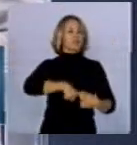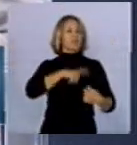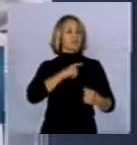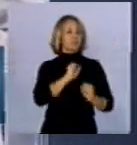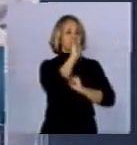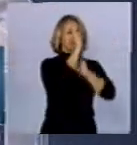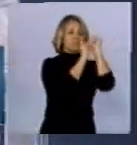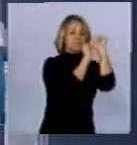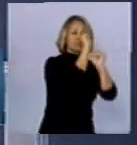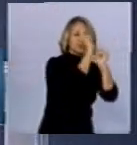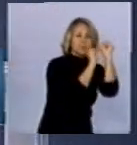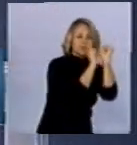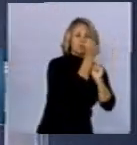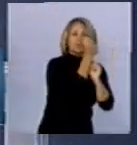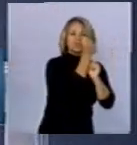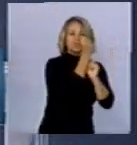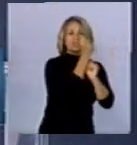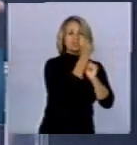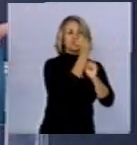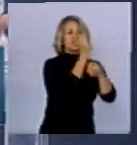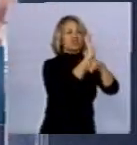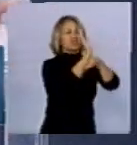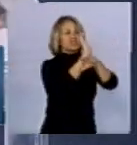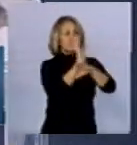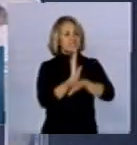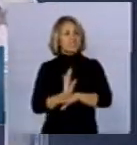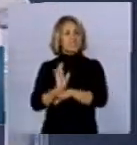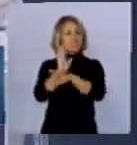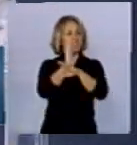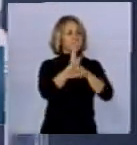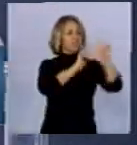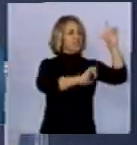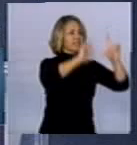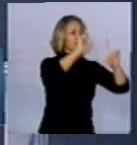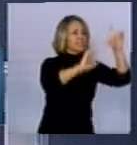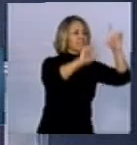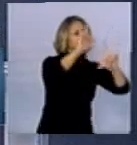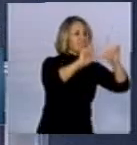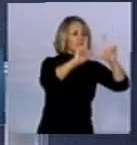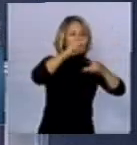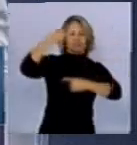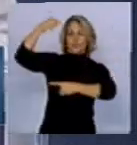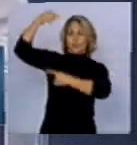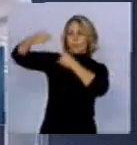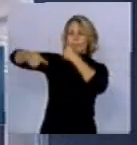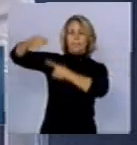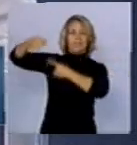uma indústria de cinema e ao dividir visual competitiva